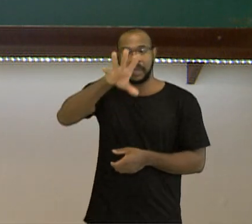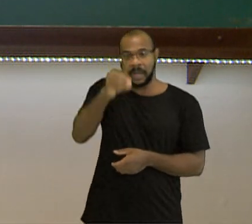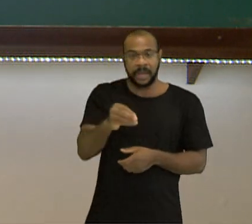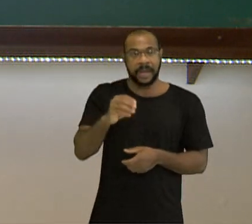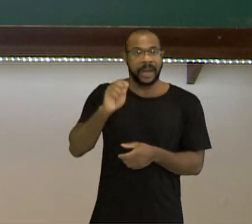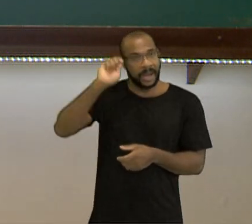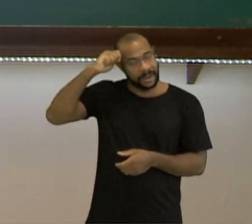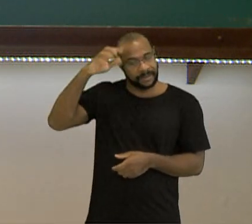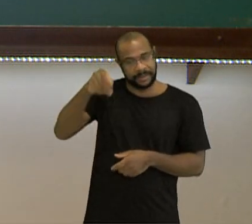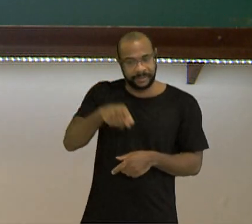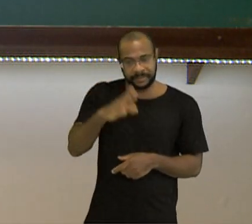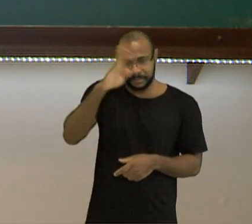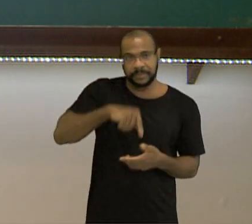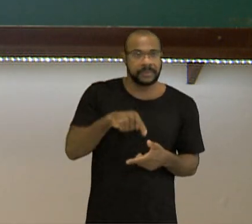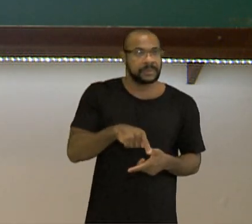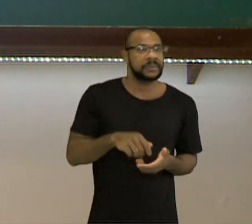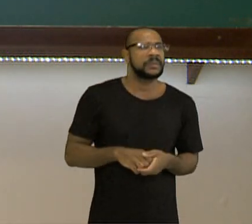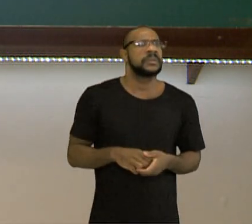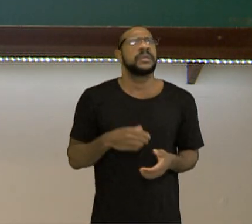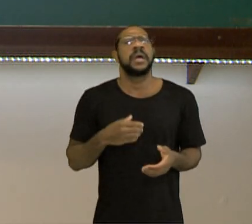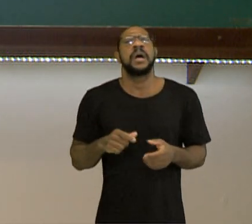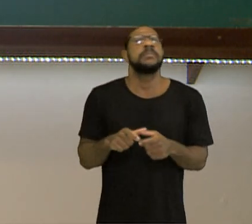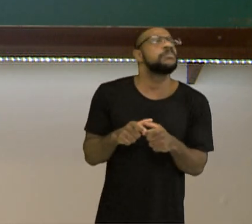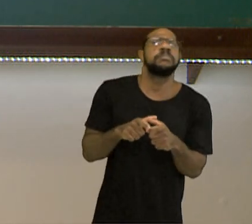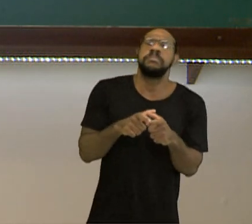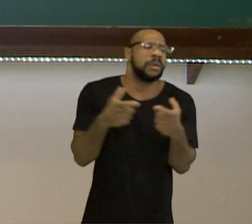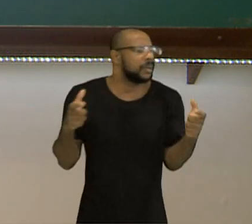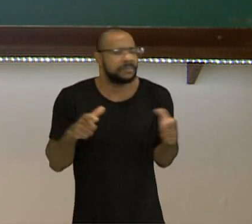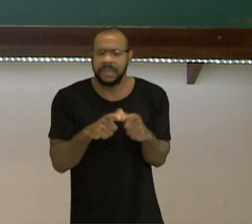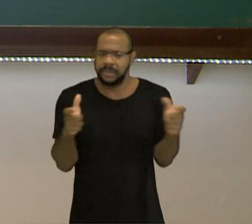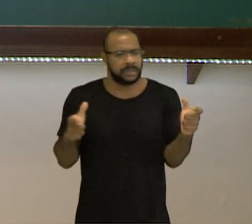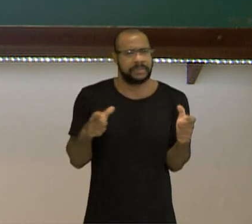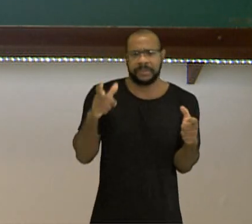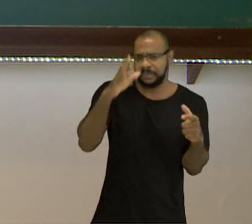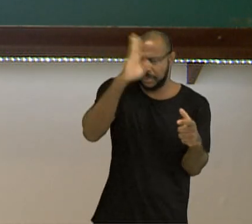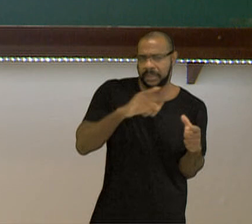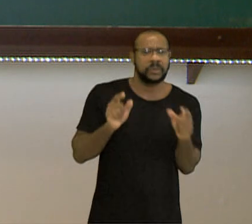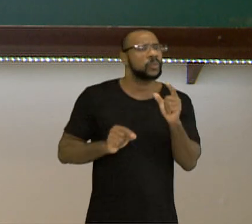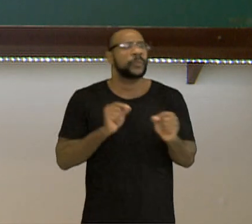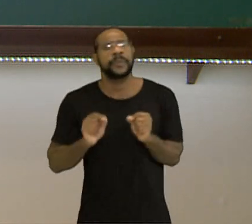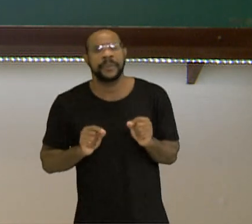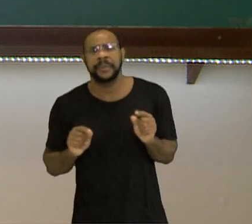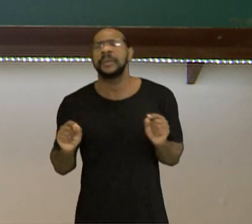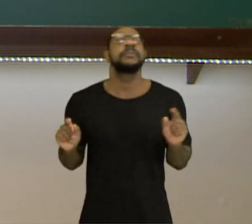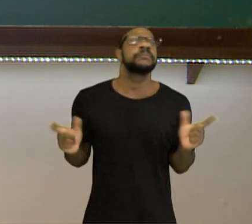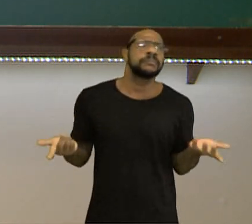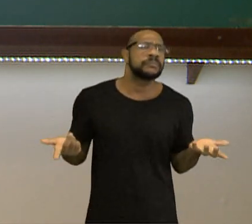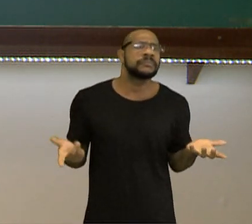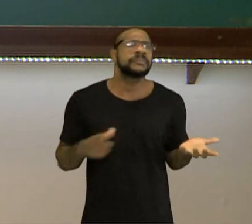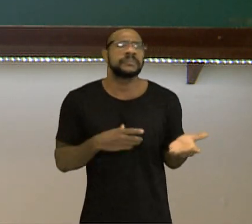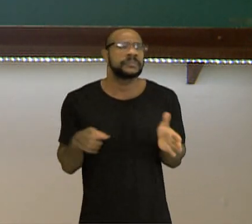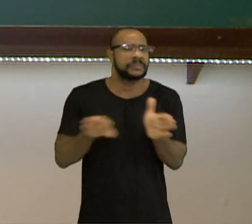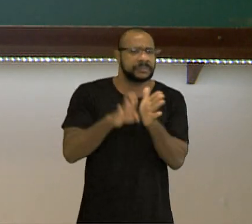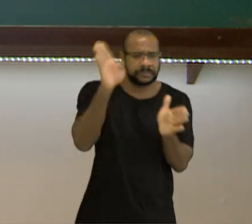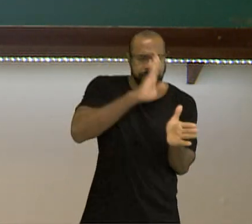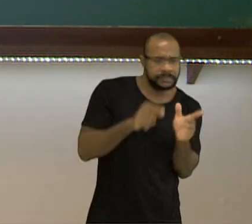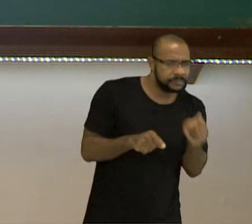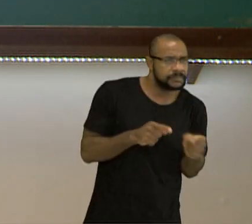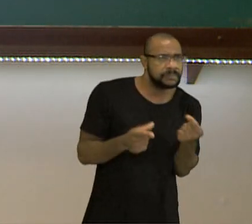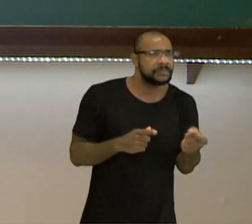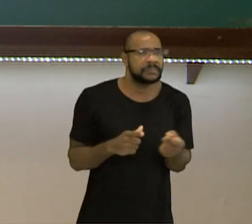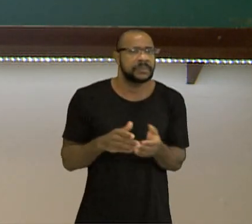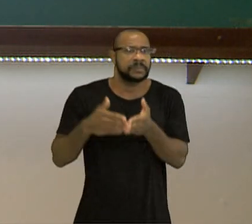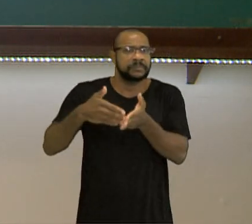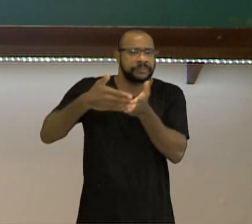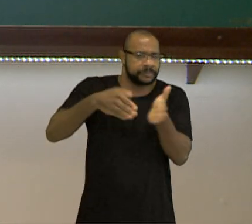africanos da região Congo-angolana, costa ocidental, costa central da África, e entraram aqui no Brasil pelo porto